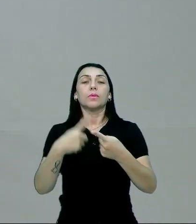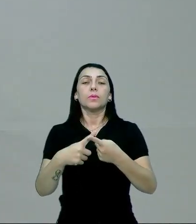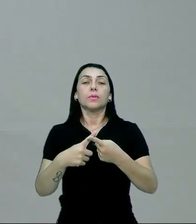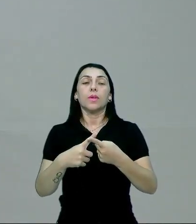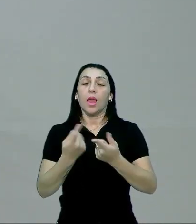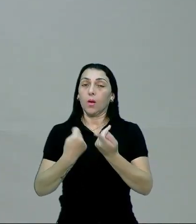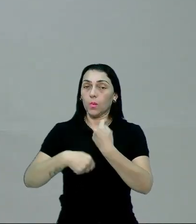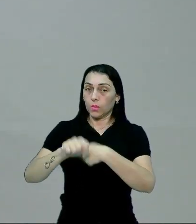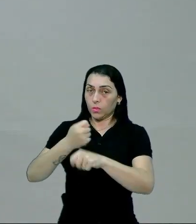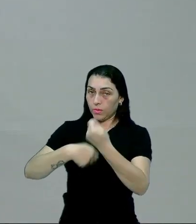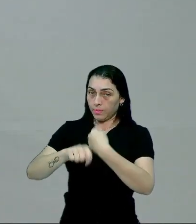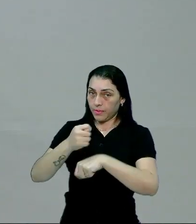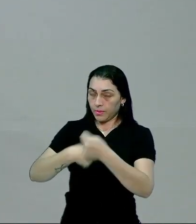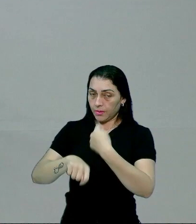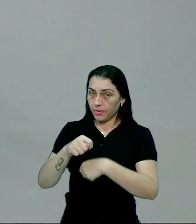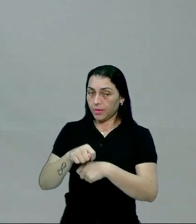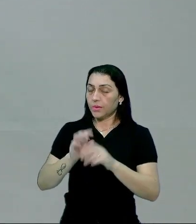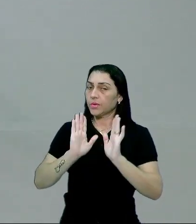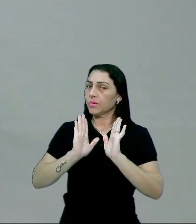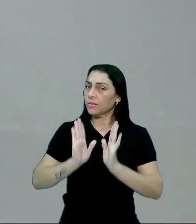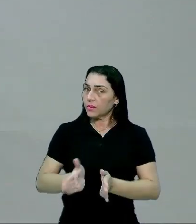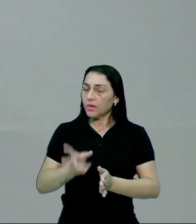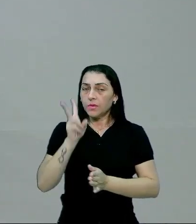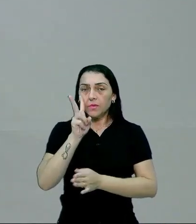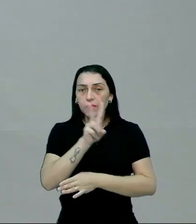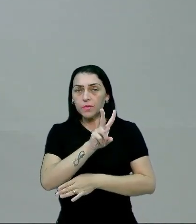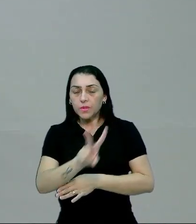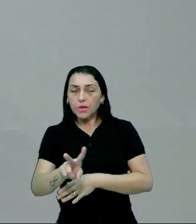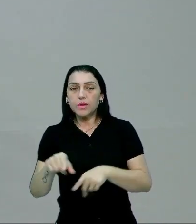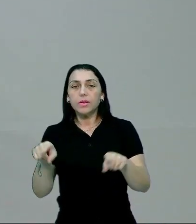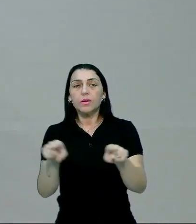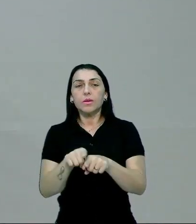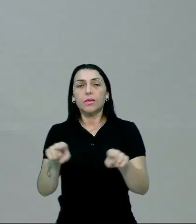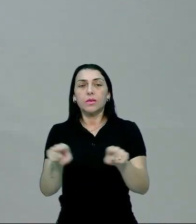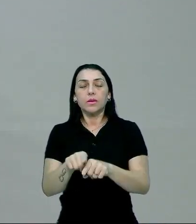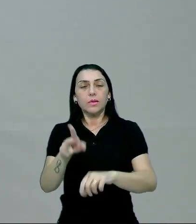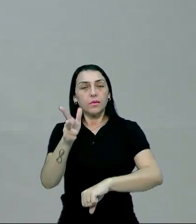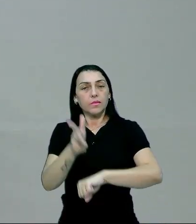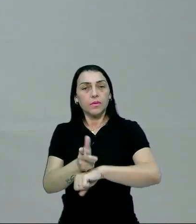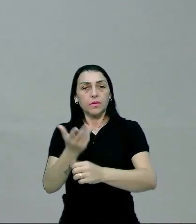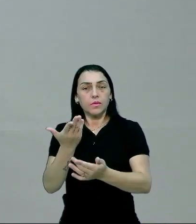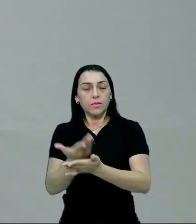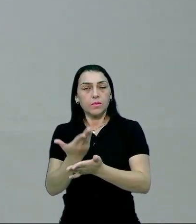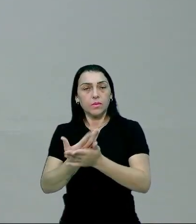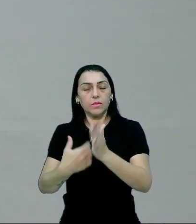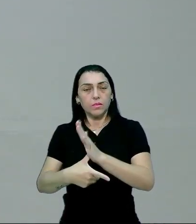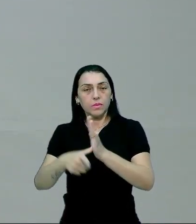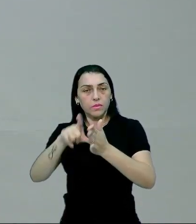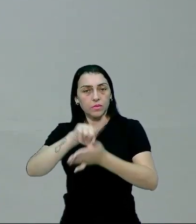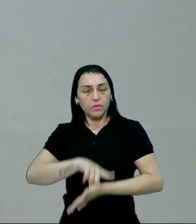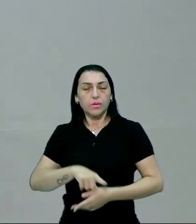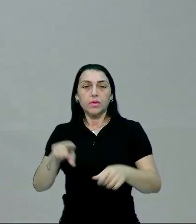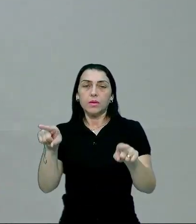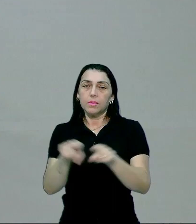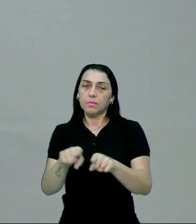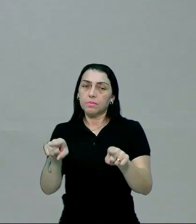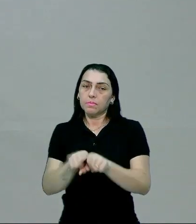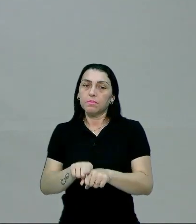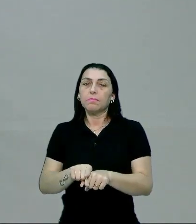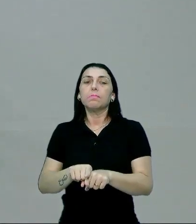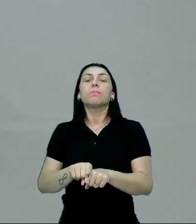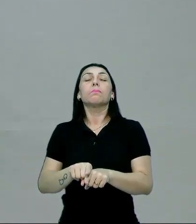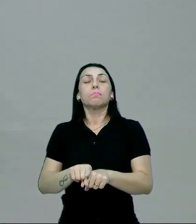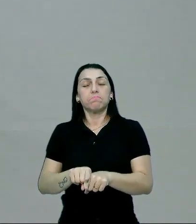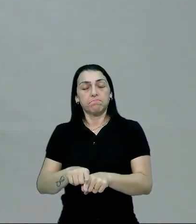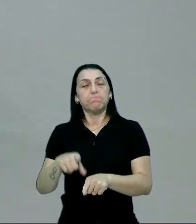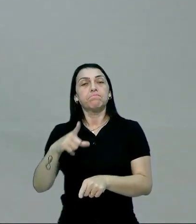questão econômica, conforme nós vimos, inclusive, na videoaula anterior, que também contemplou o pensamento de